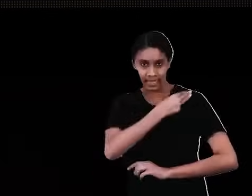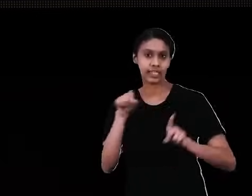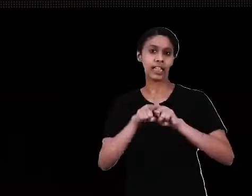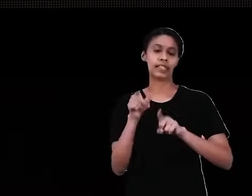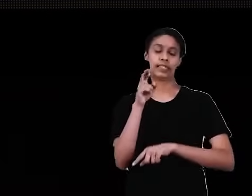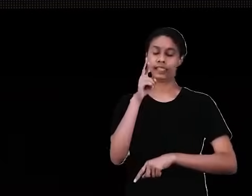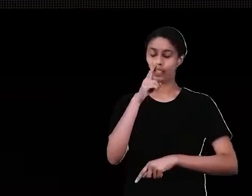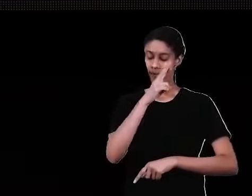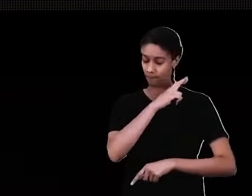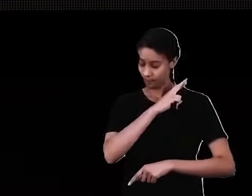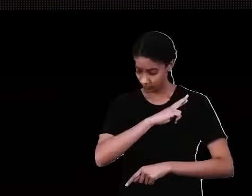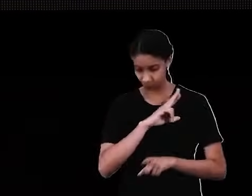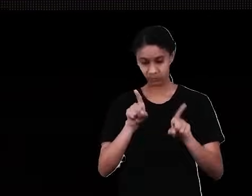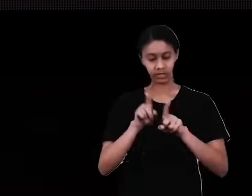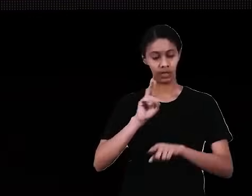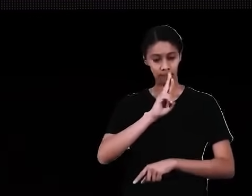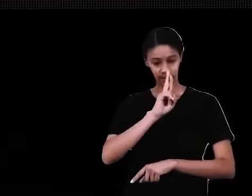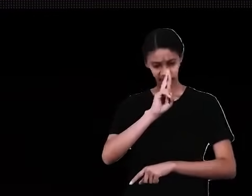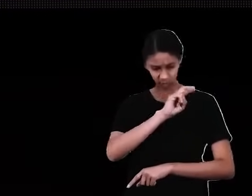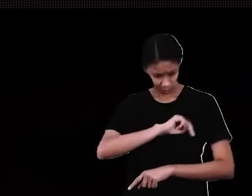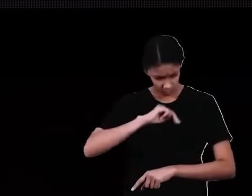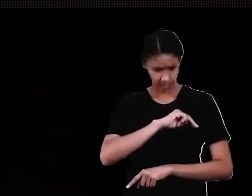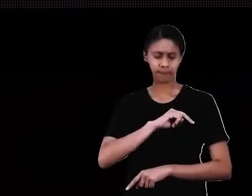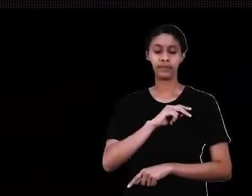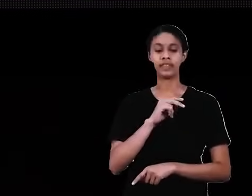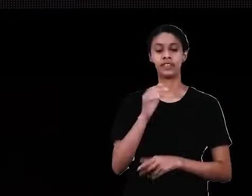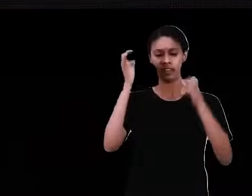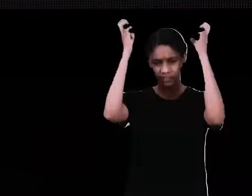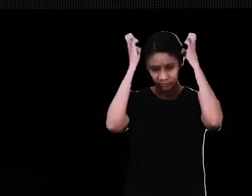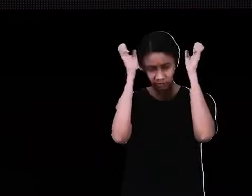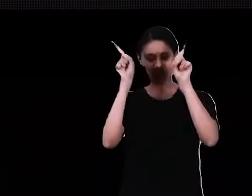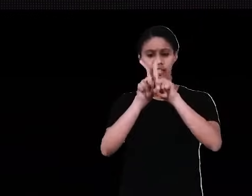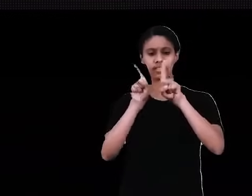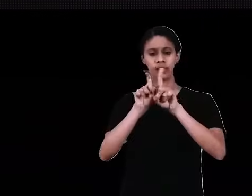Noemi, Esté, H, lembra aí, gente? Raabe,